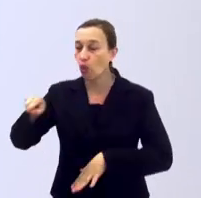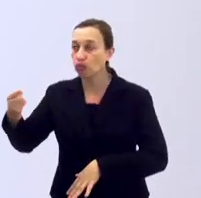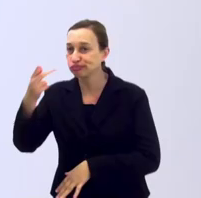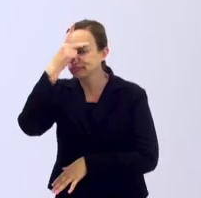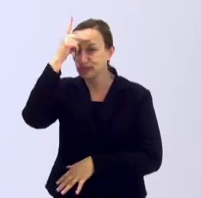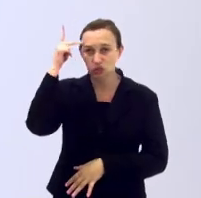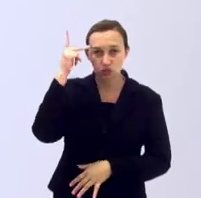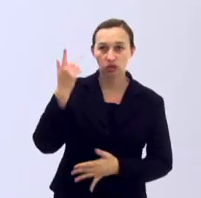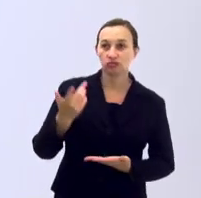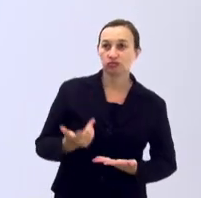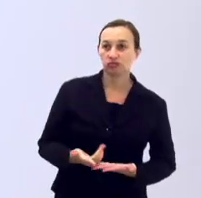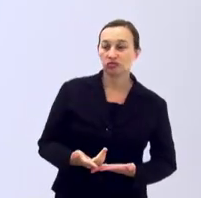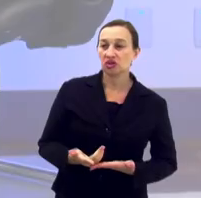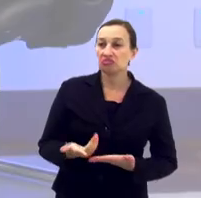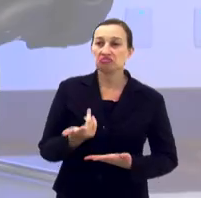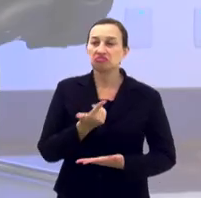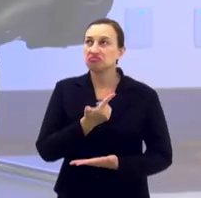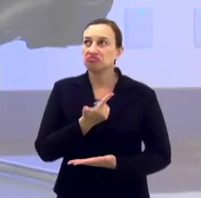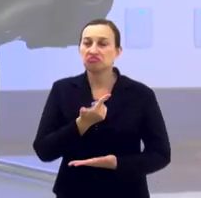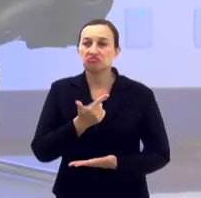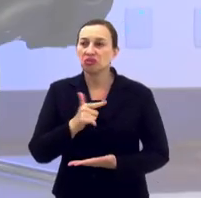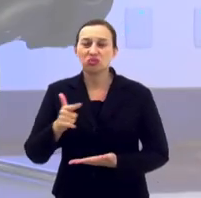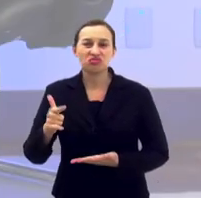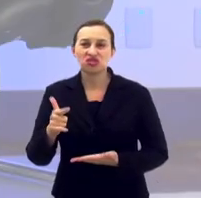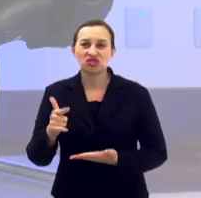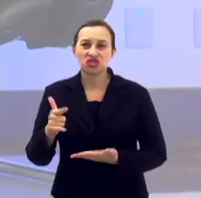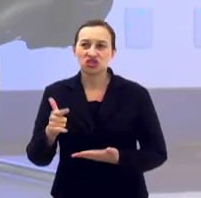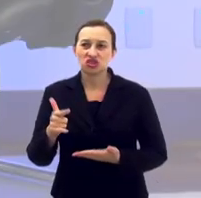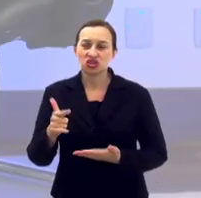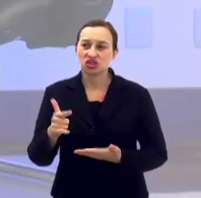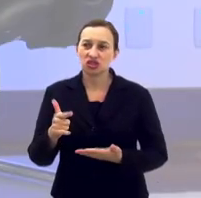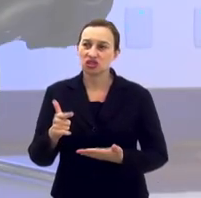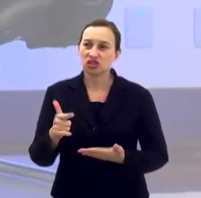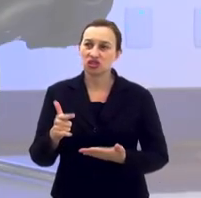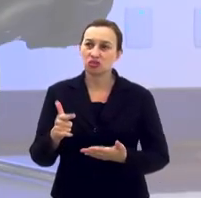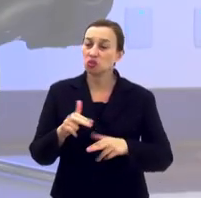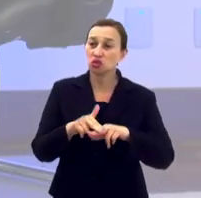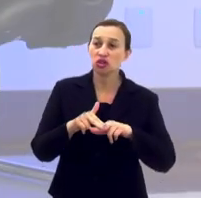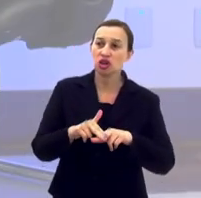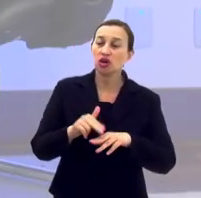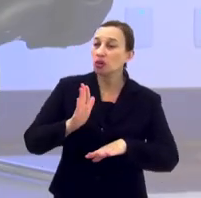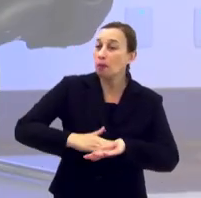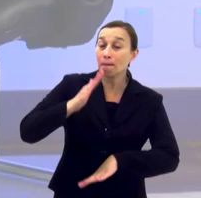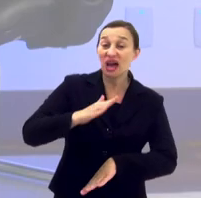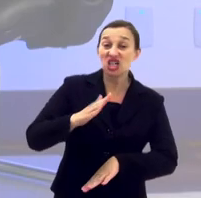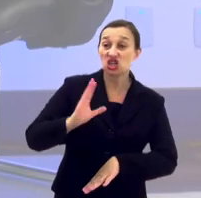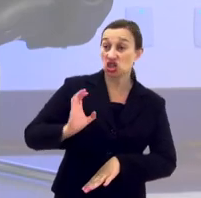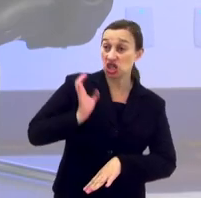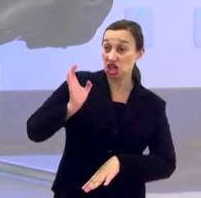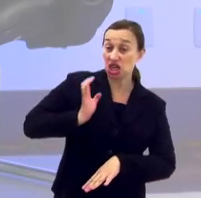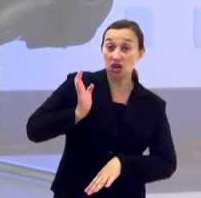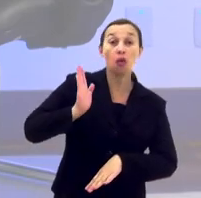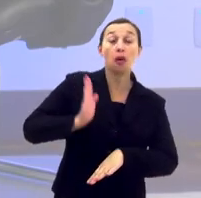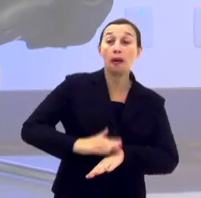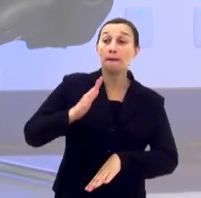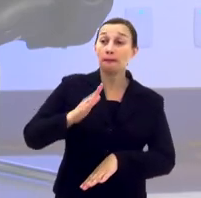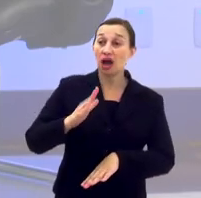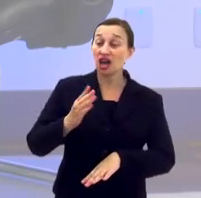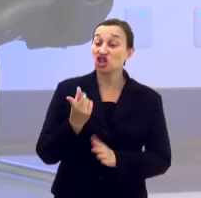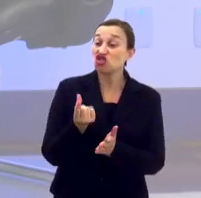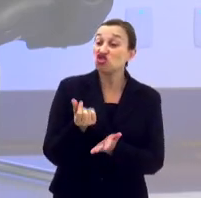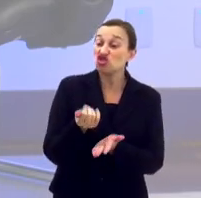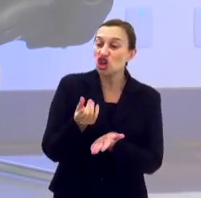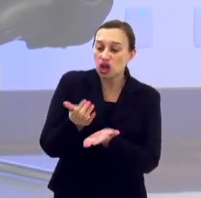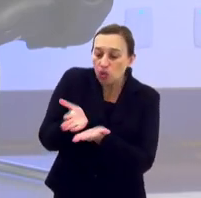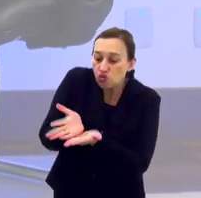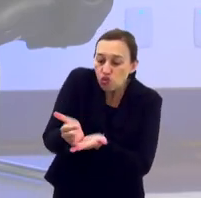qualquer outra pessoa. Não havia a menor condescendência. Quanto mais rico, em tese, mais